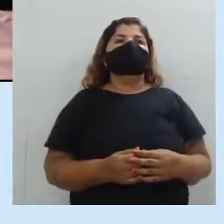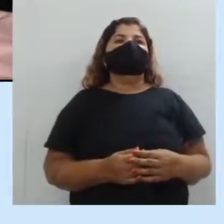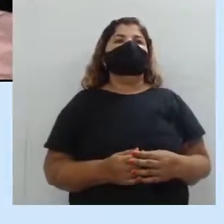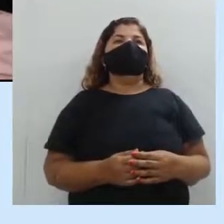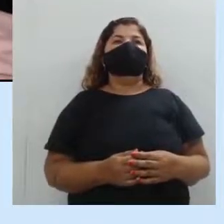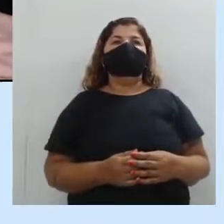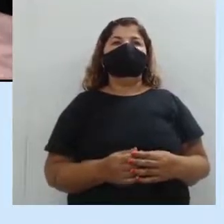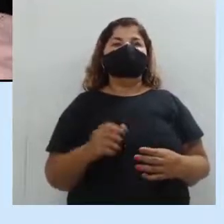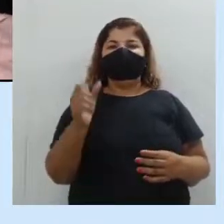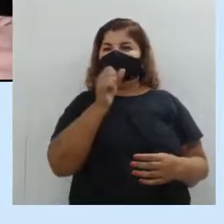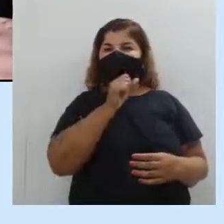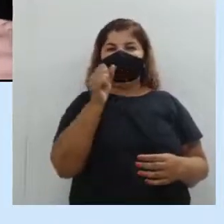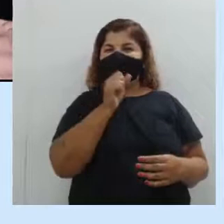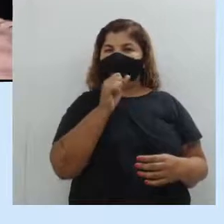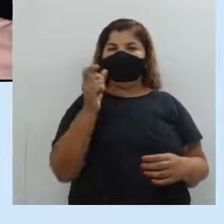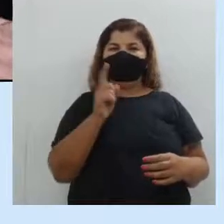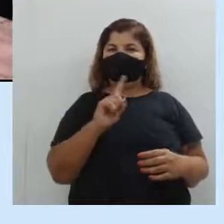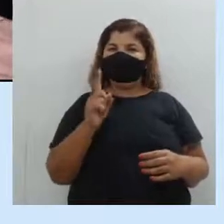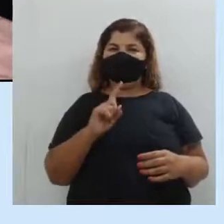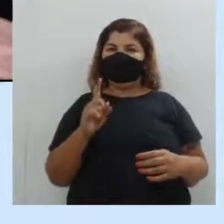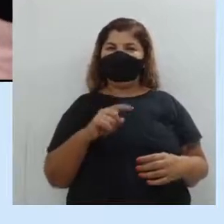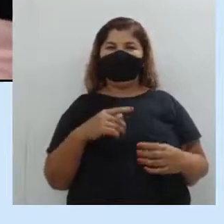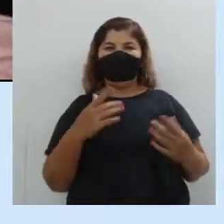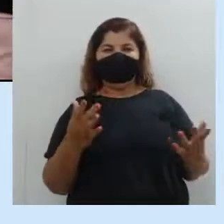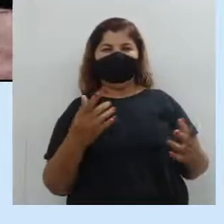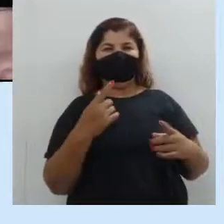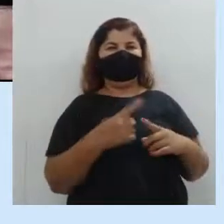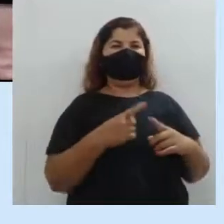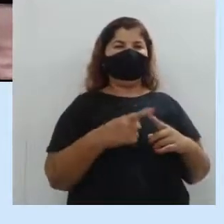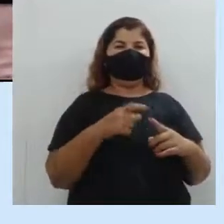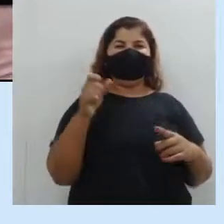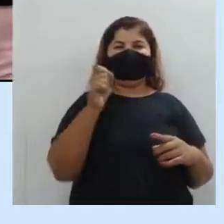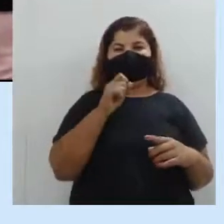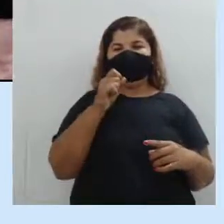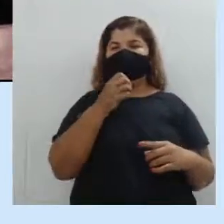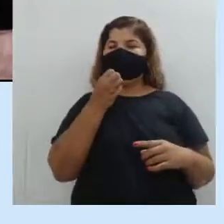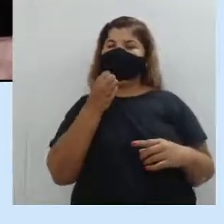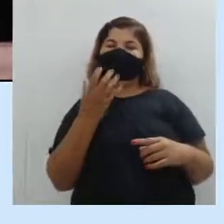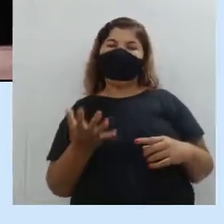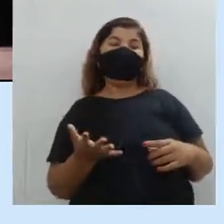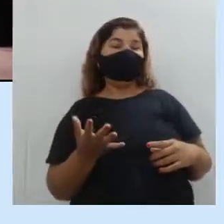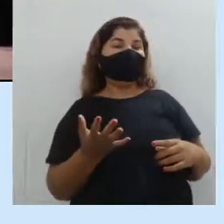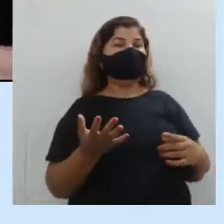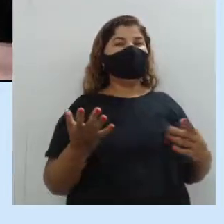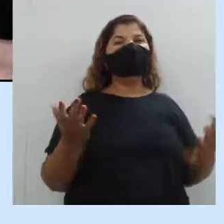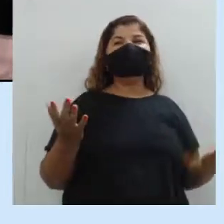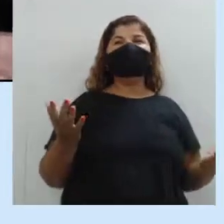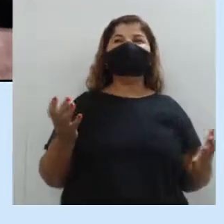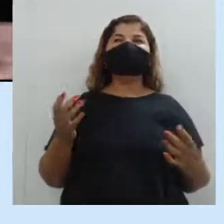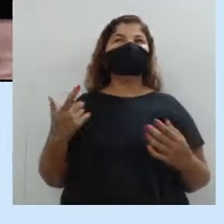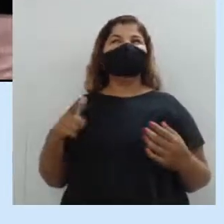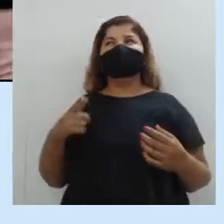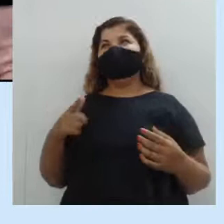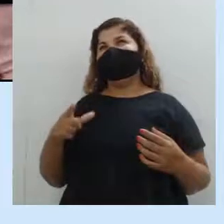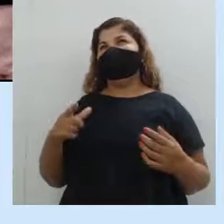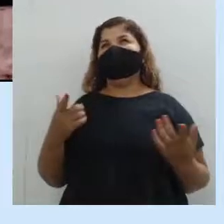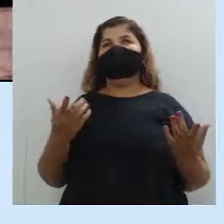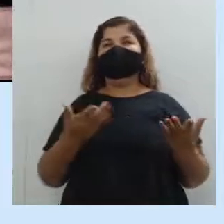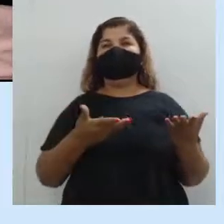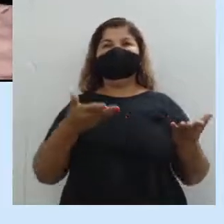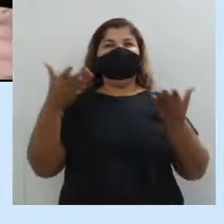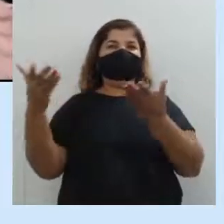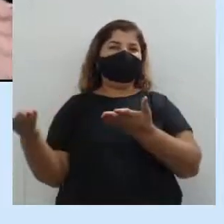Não vou cantar, tá? Porque assim, eu canto muito bem e eu não quero parar no The Voice, coisa desse tipo, então eu